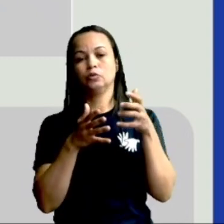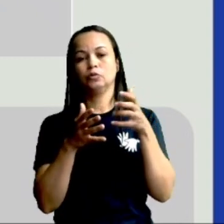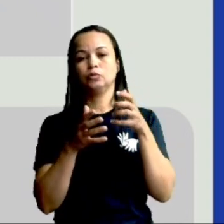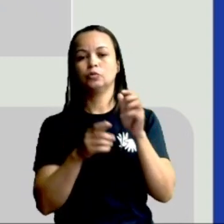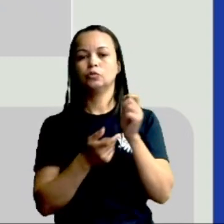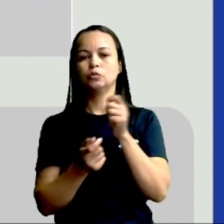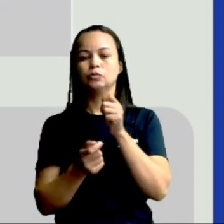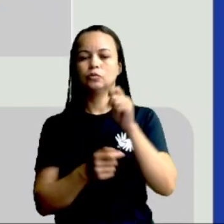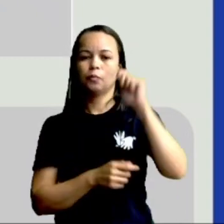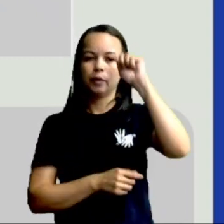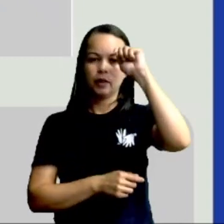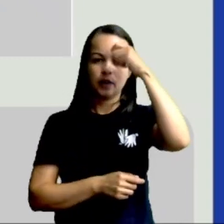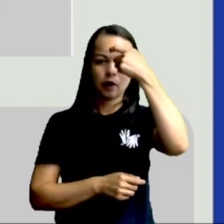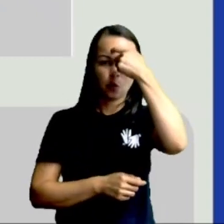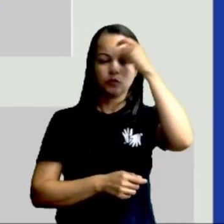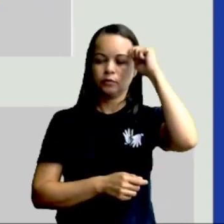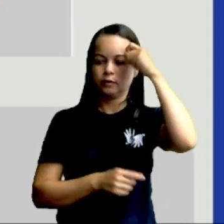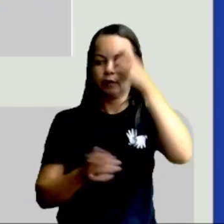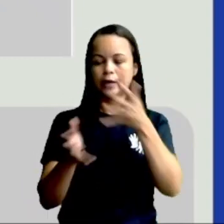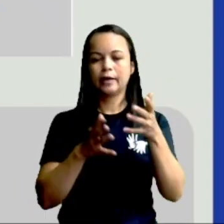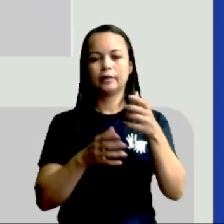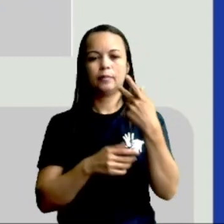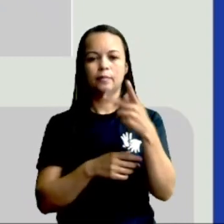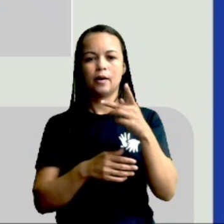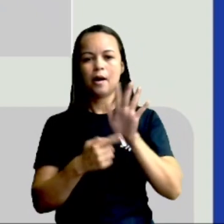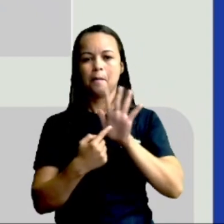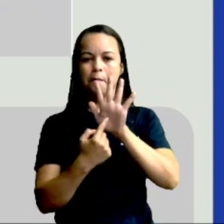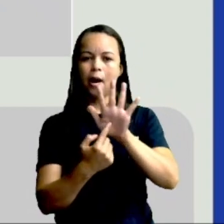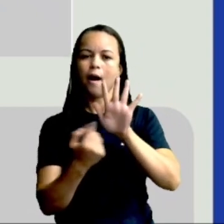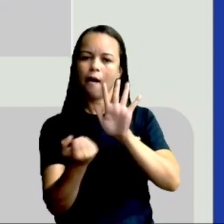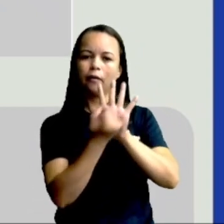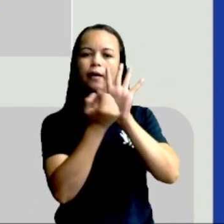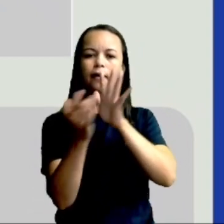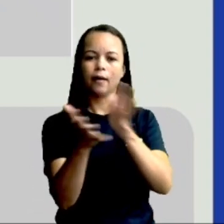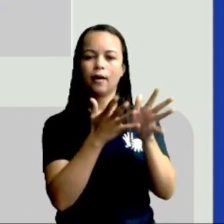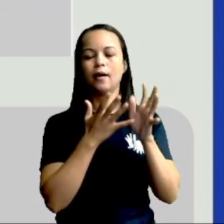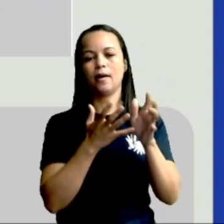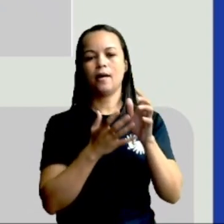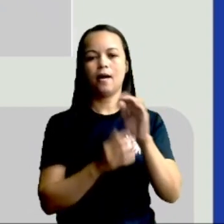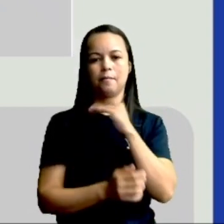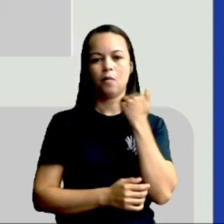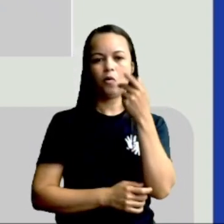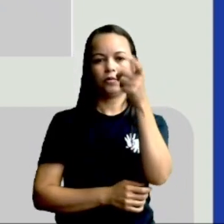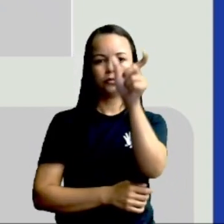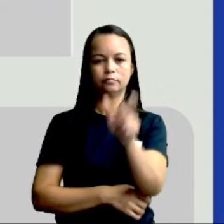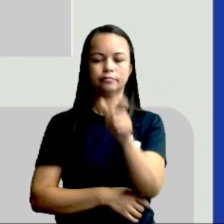de Zumbi, né, cerca de 30 mil pessoas se reúnem no dia 20 de novembro de